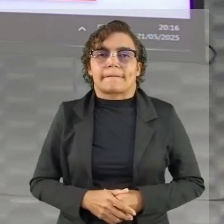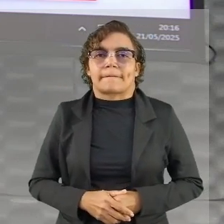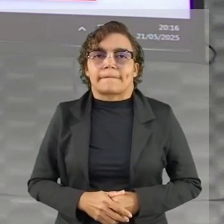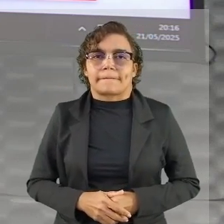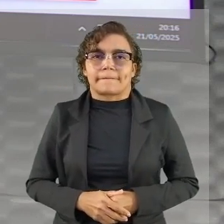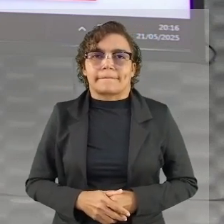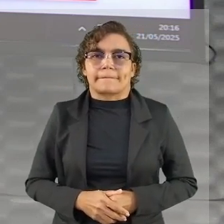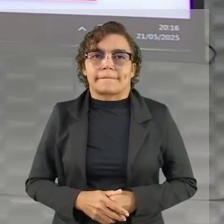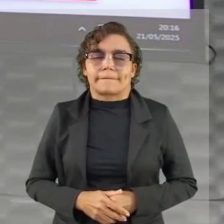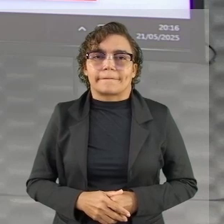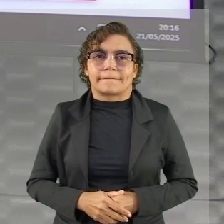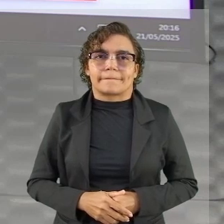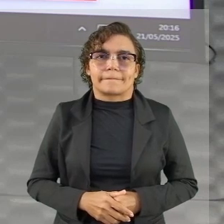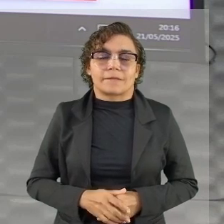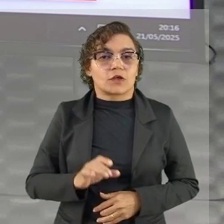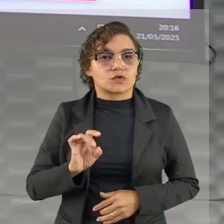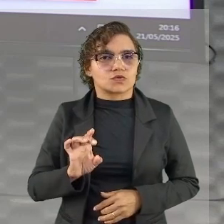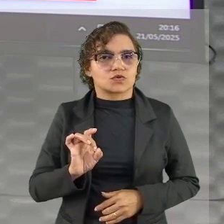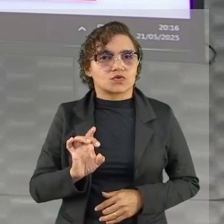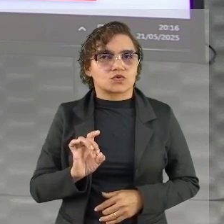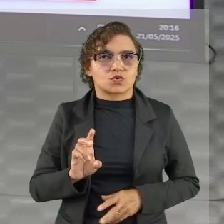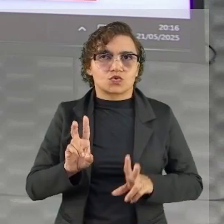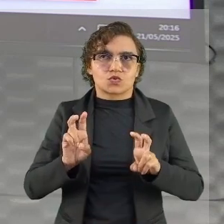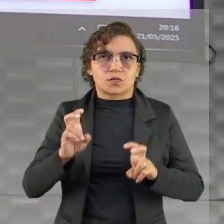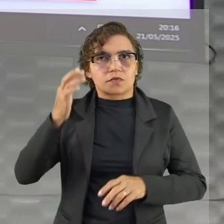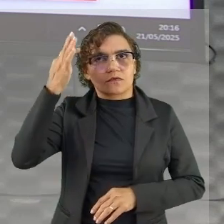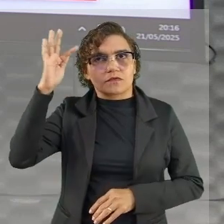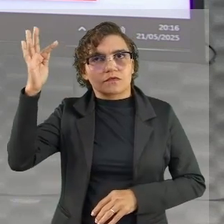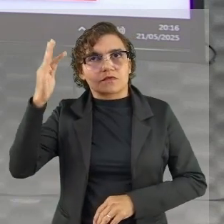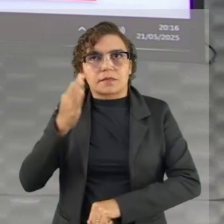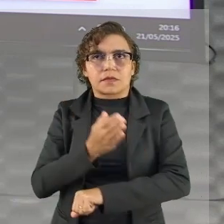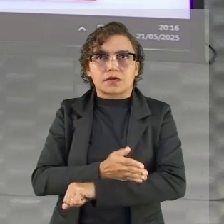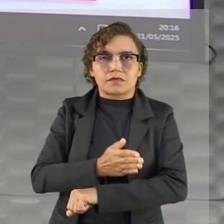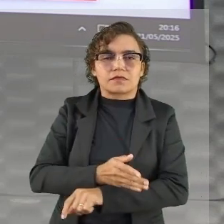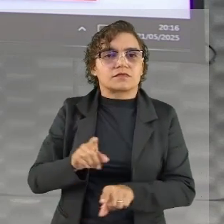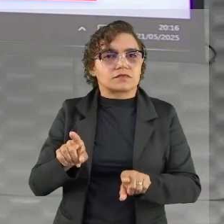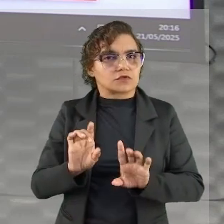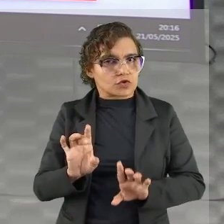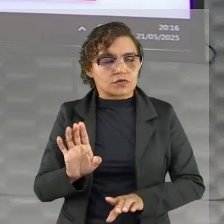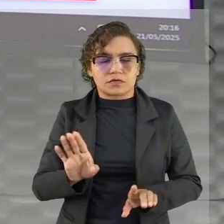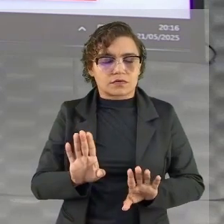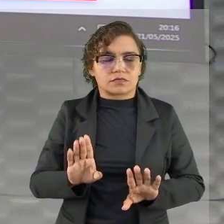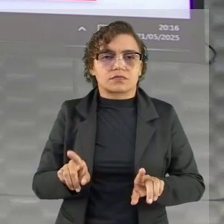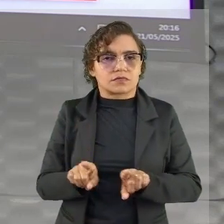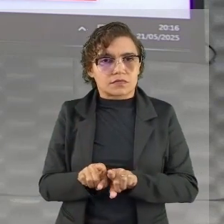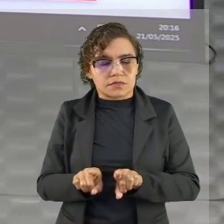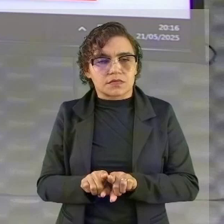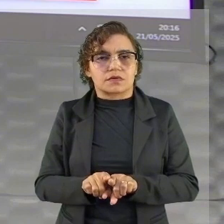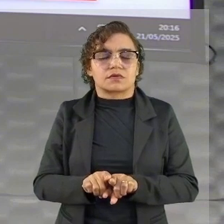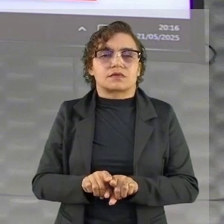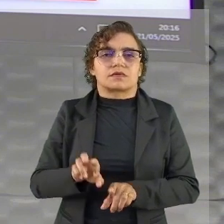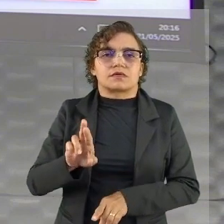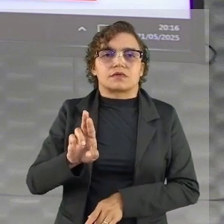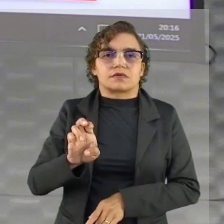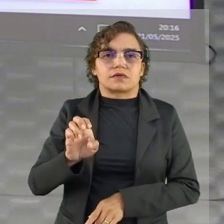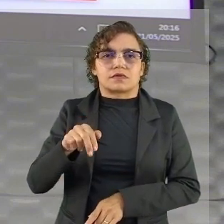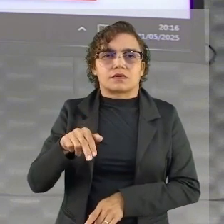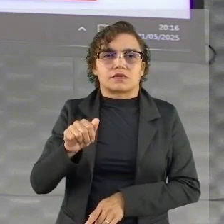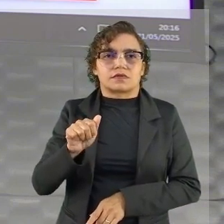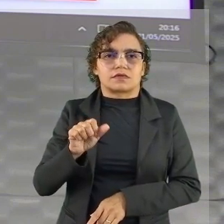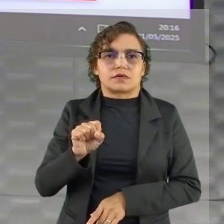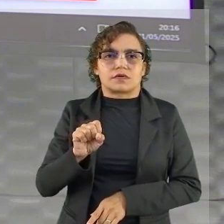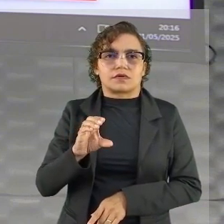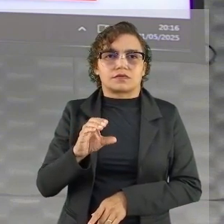E não falamos apenas sobre ali a filosofia medieval, mas também falamos sobre o Renascimento, falamos